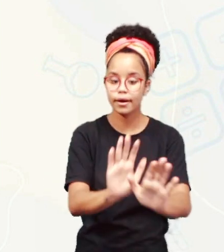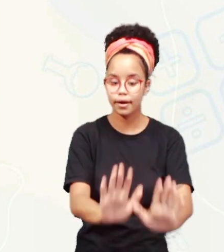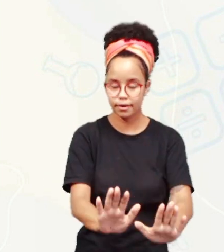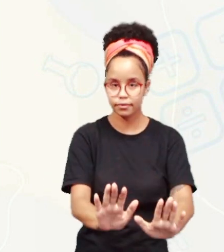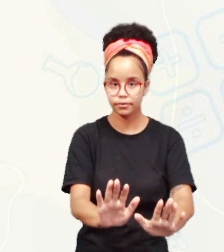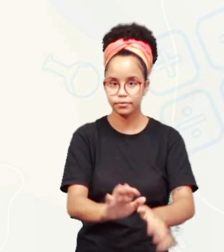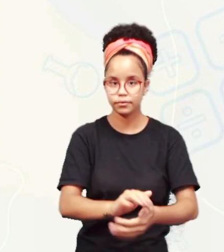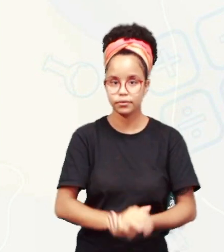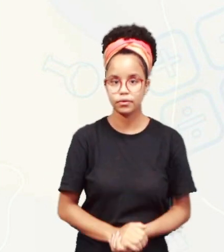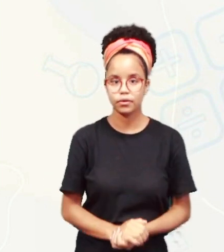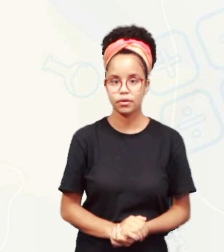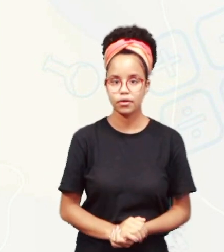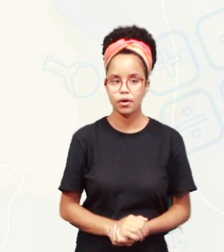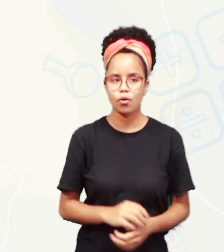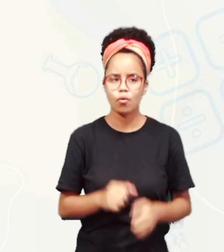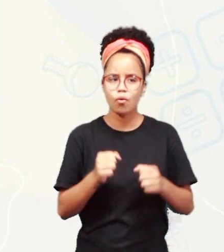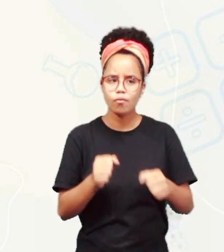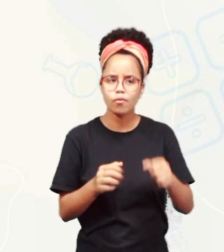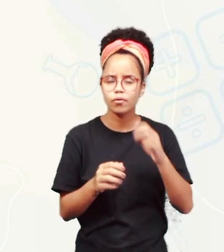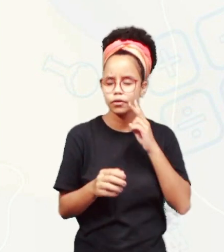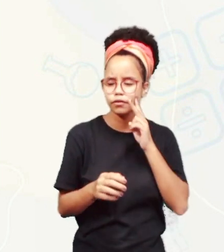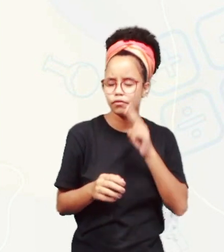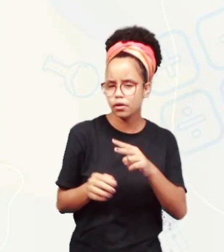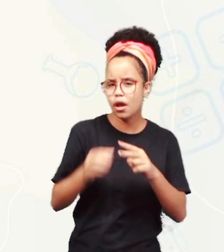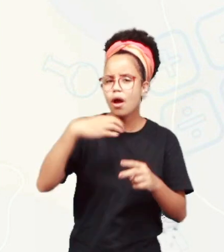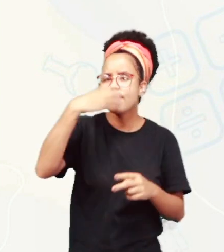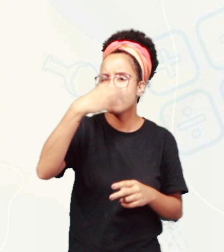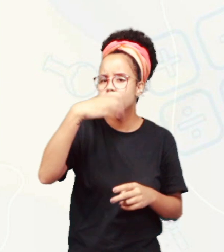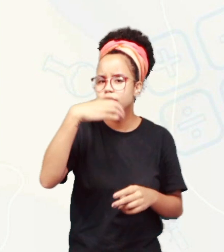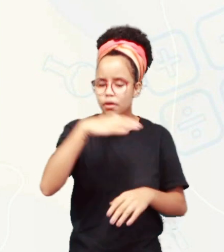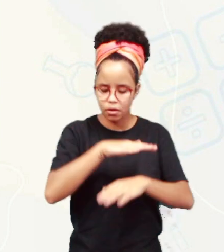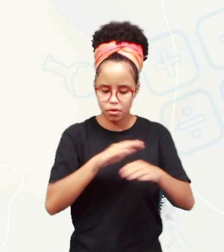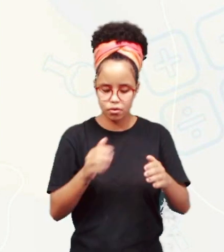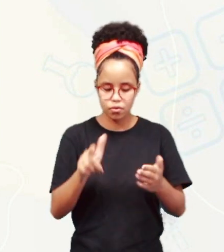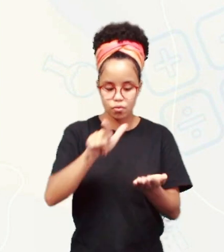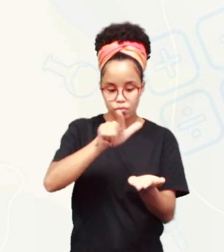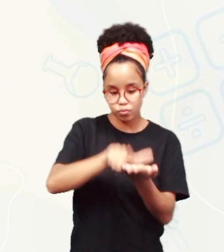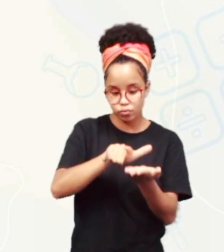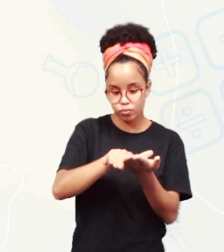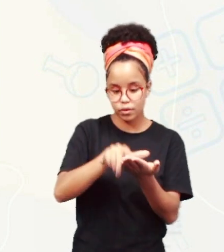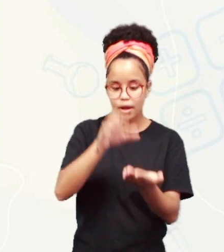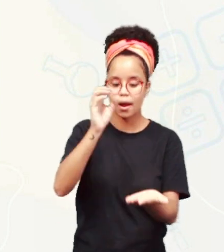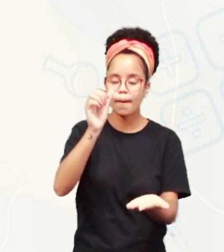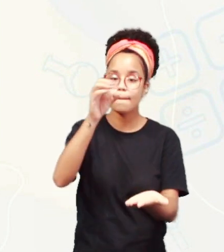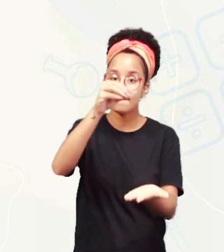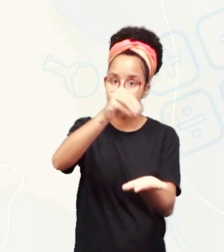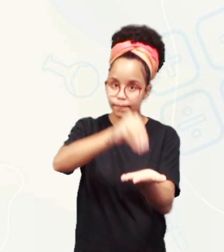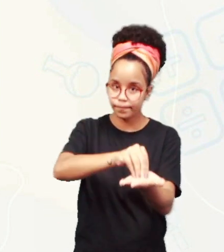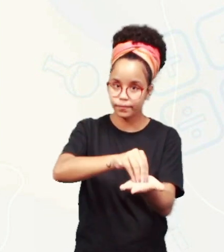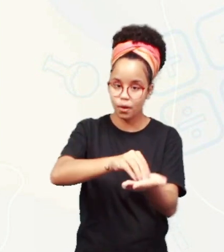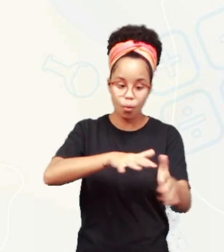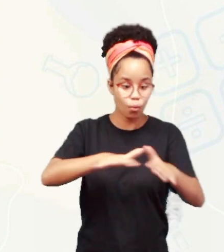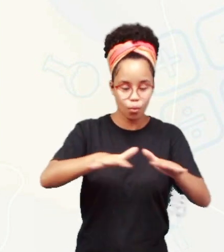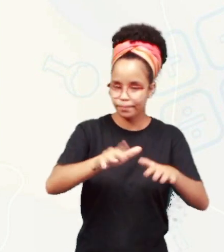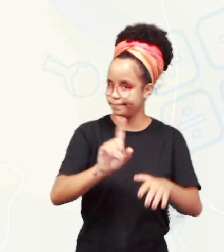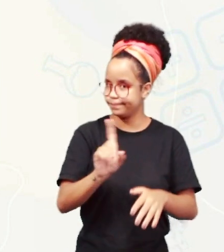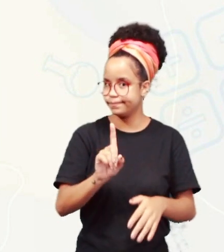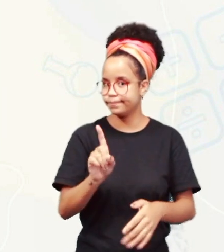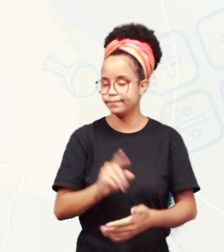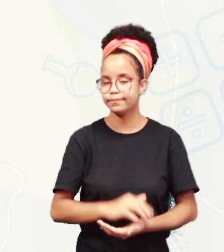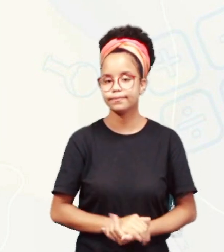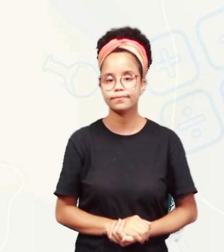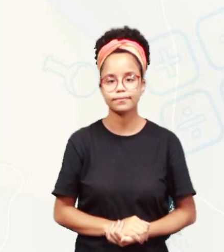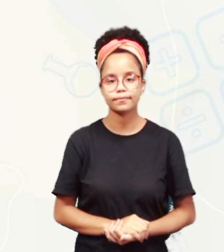observar neste exemplo da maçã sobre os livros ela está em repouso ela não está se movimentando